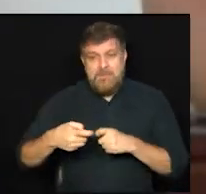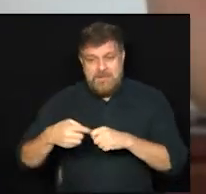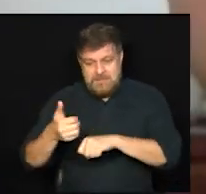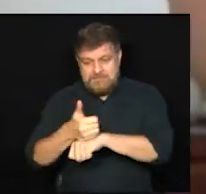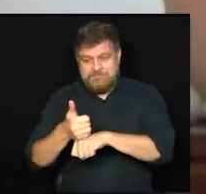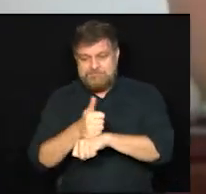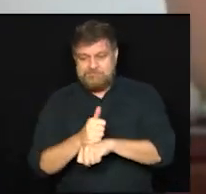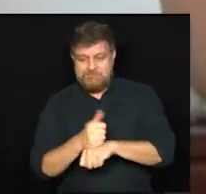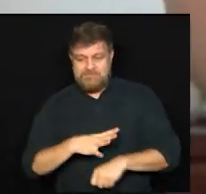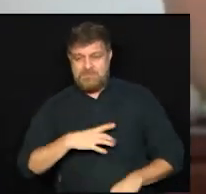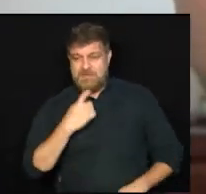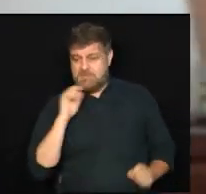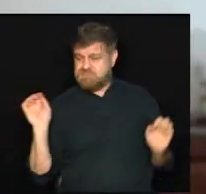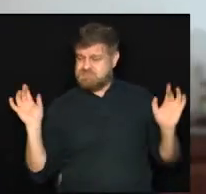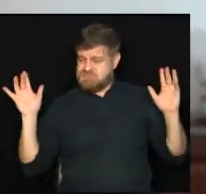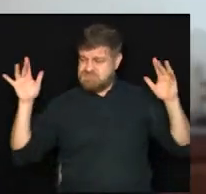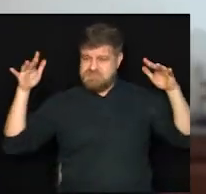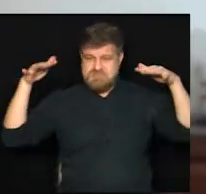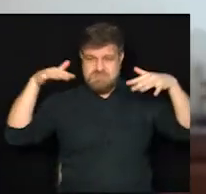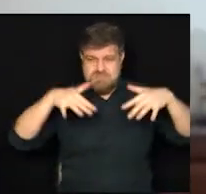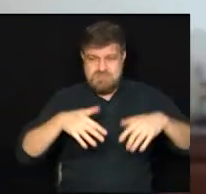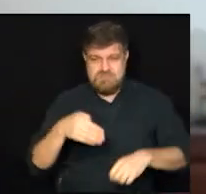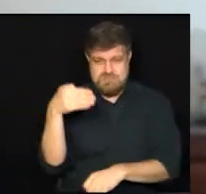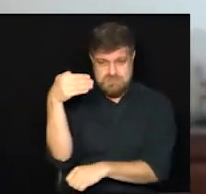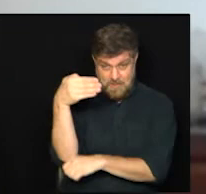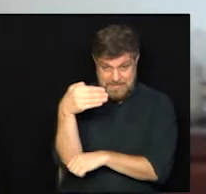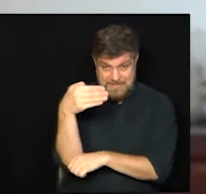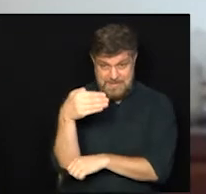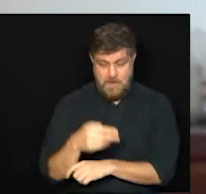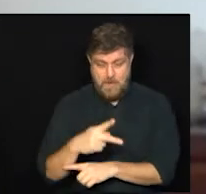aconteceria no Royal Palm Hall.